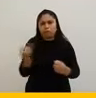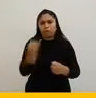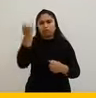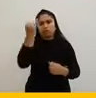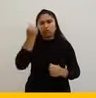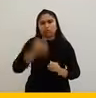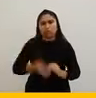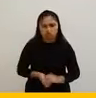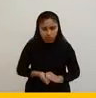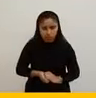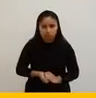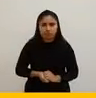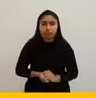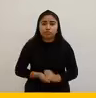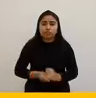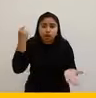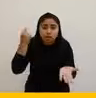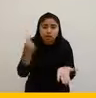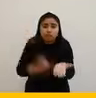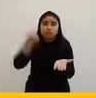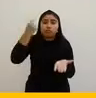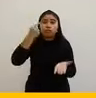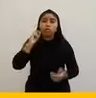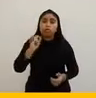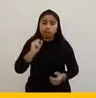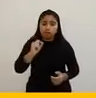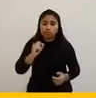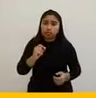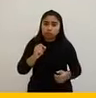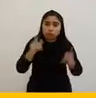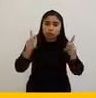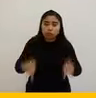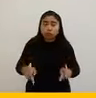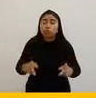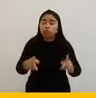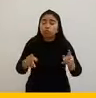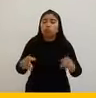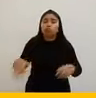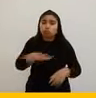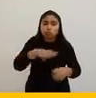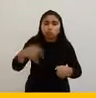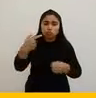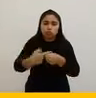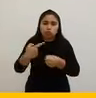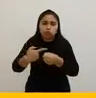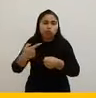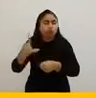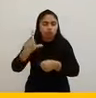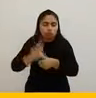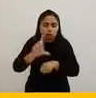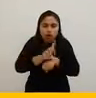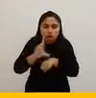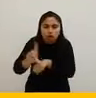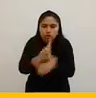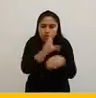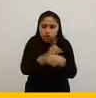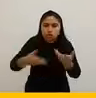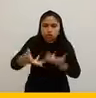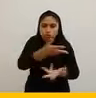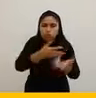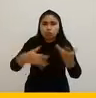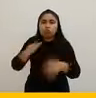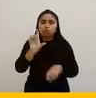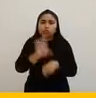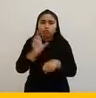O compromisso deve ser da população e também dos comerciantes. Deve manter o